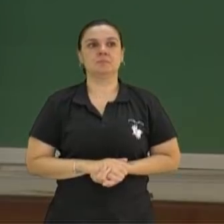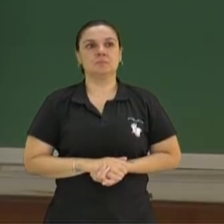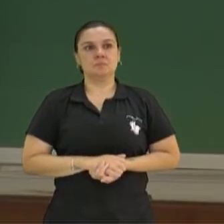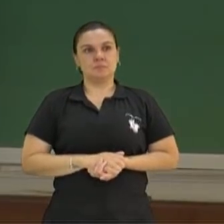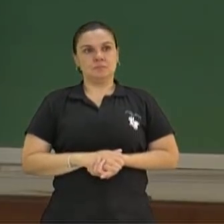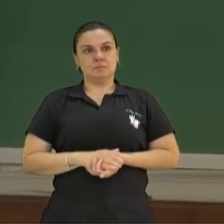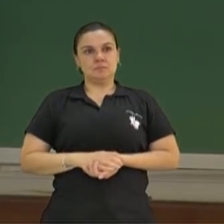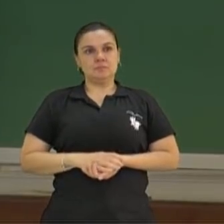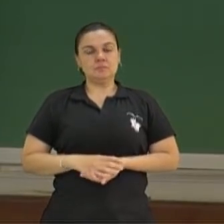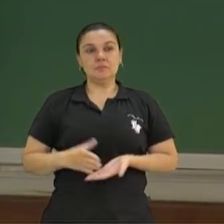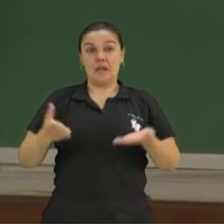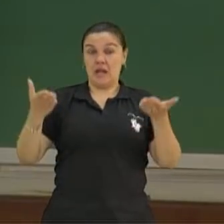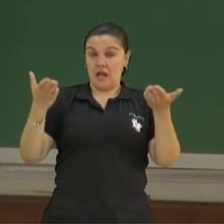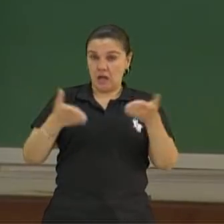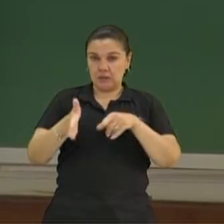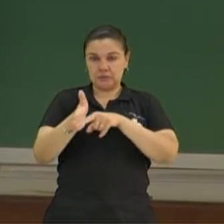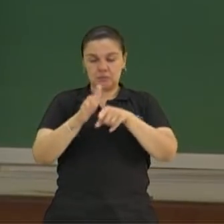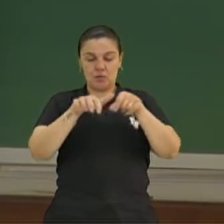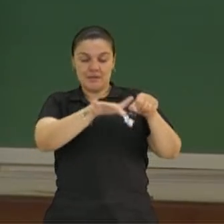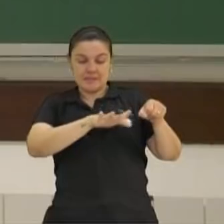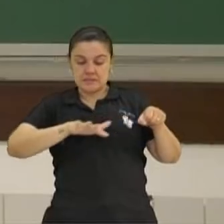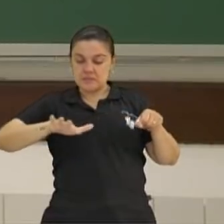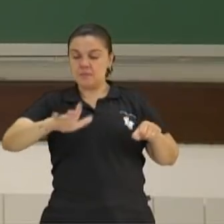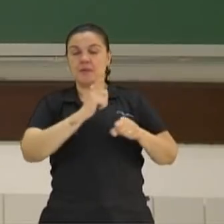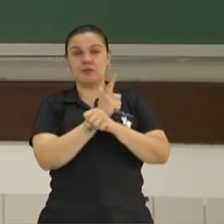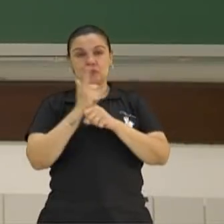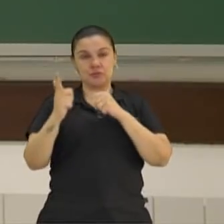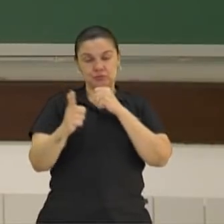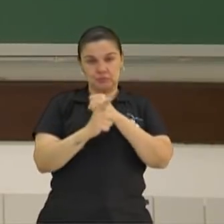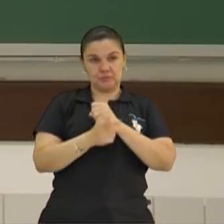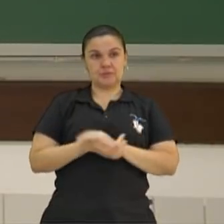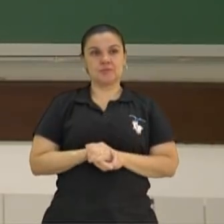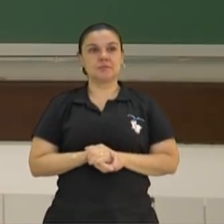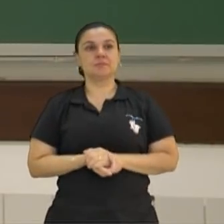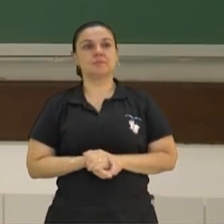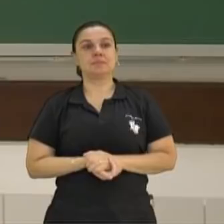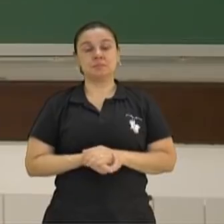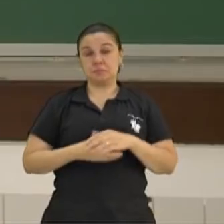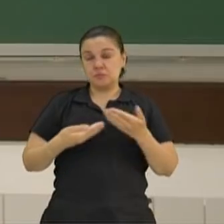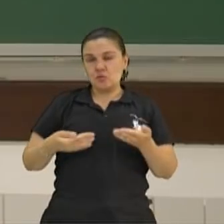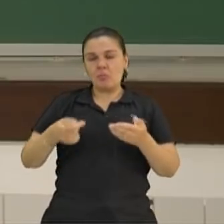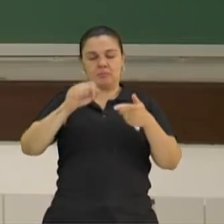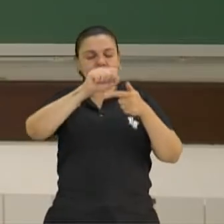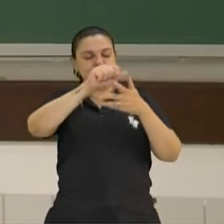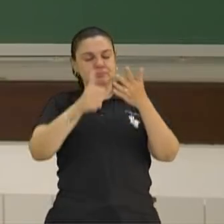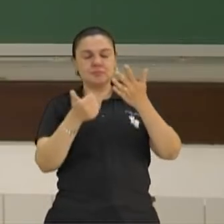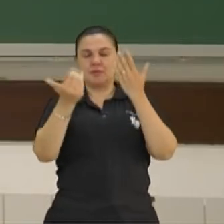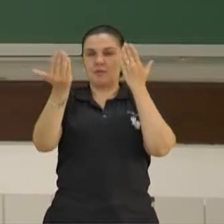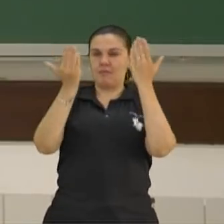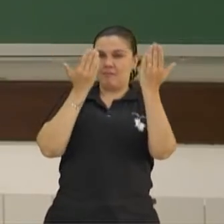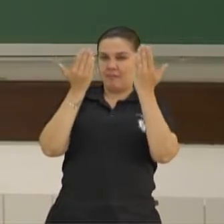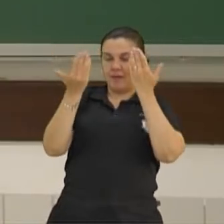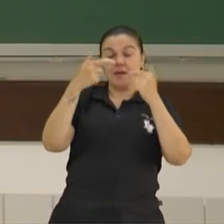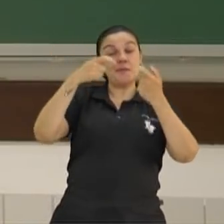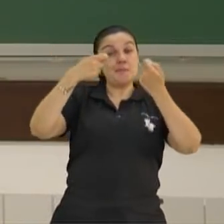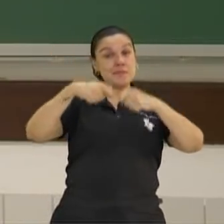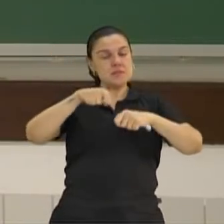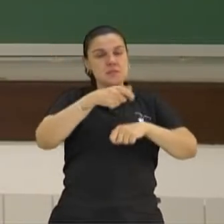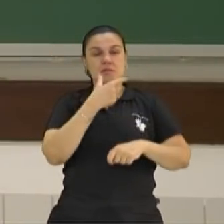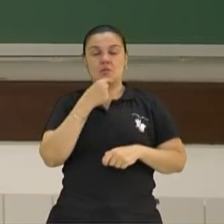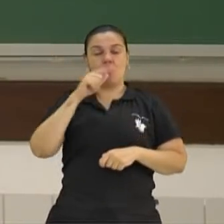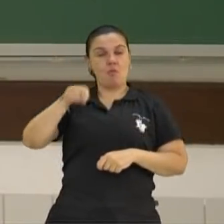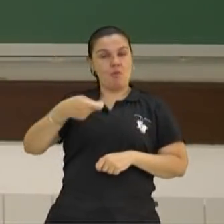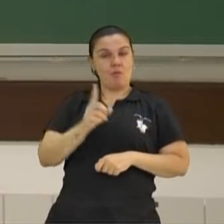vai falar um pouco sobre espaço geográfico. E para falar sobre espaço geográfico, sobre categorias de análise, nós temos que falar de